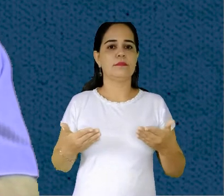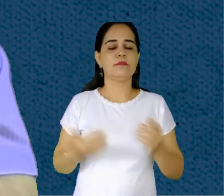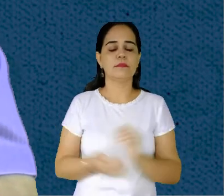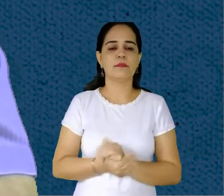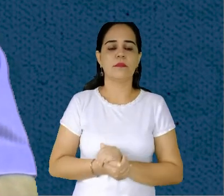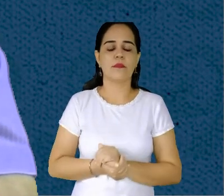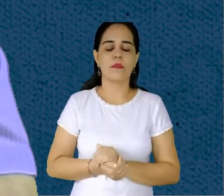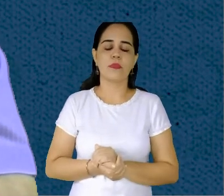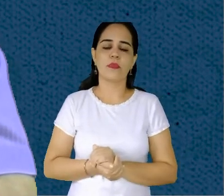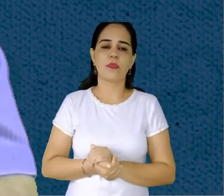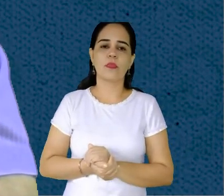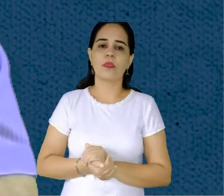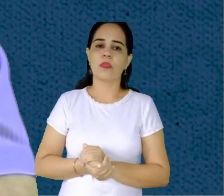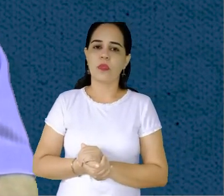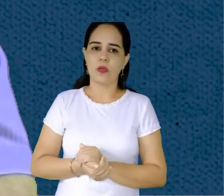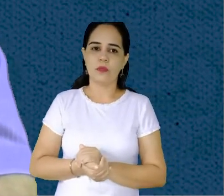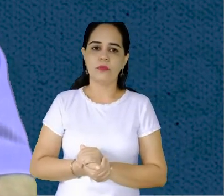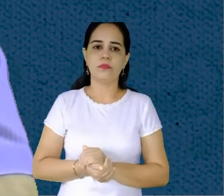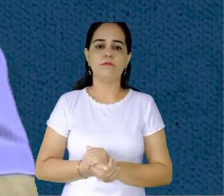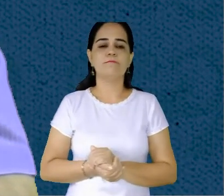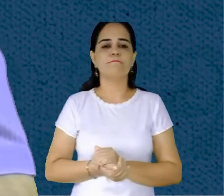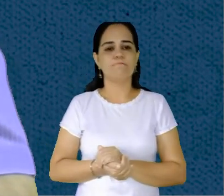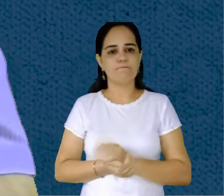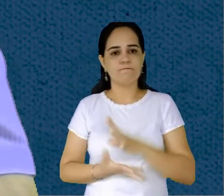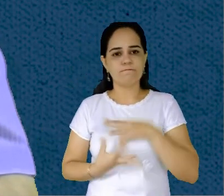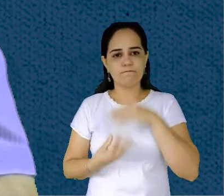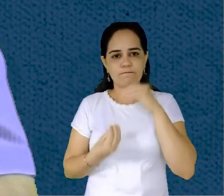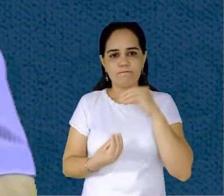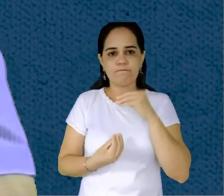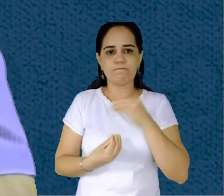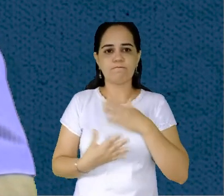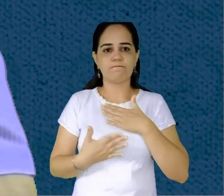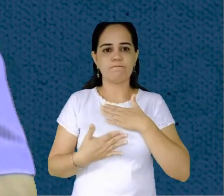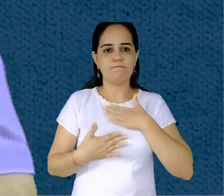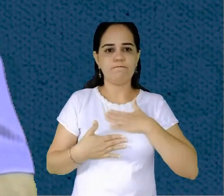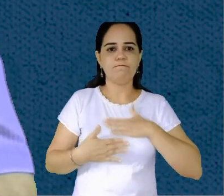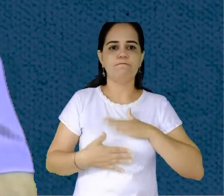espírito, se engajar na defesa delas mesmas.